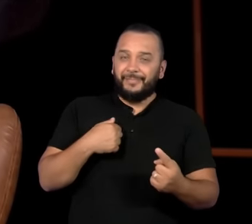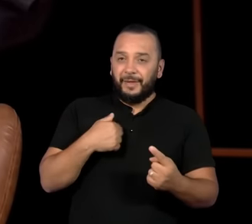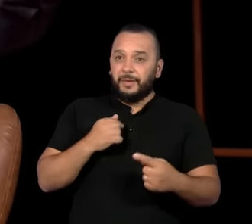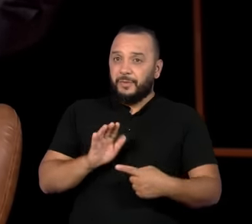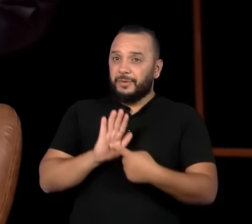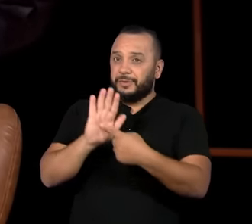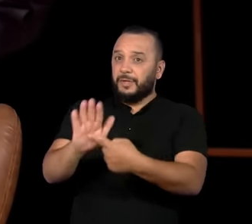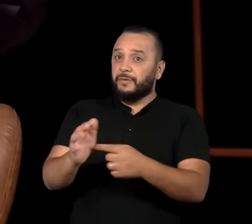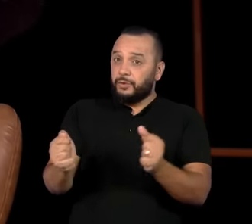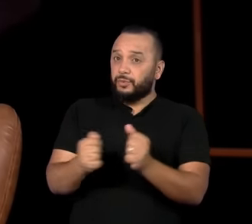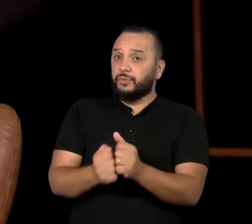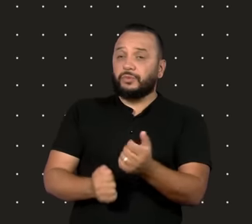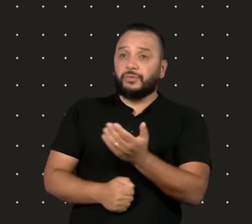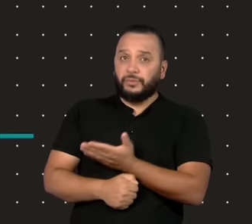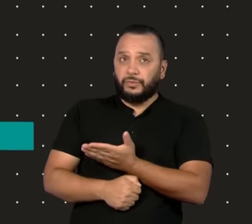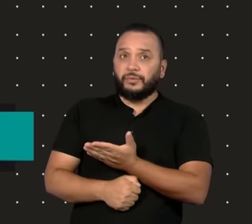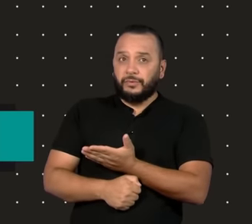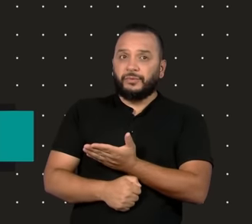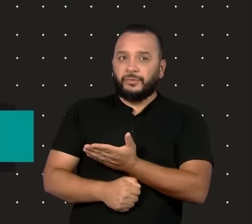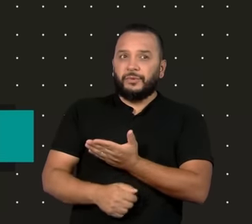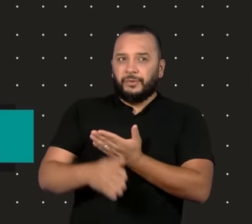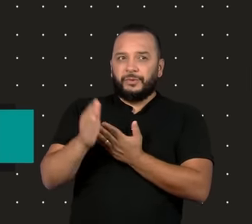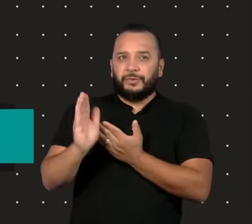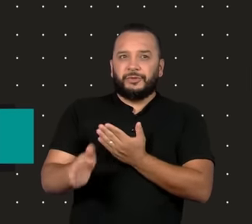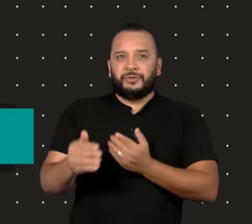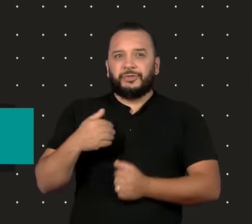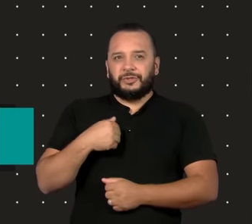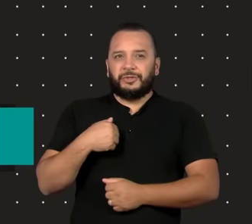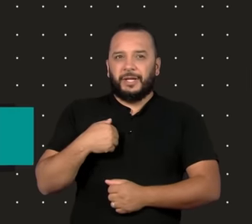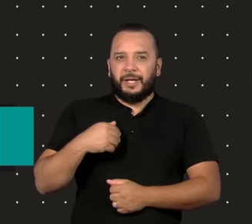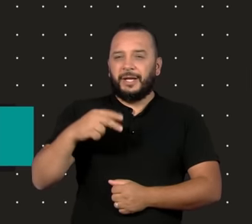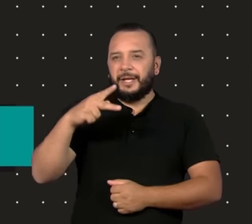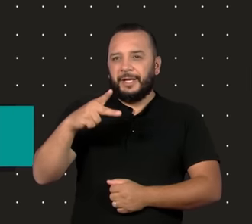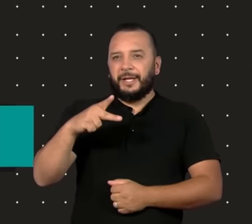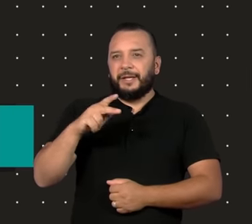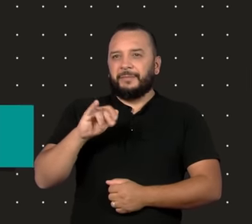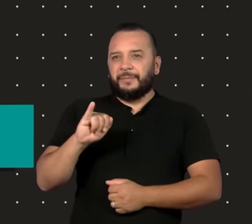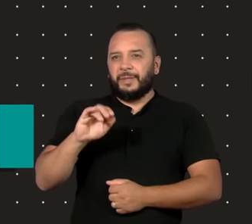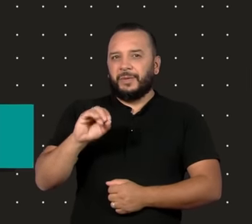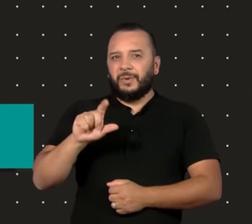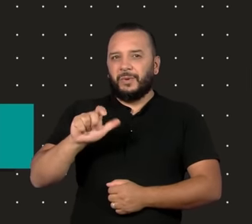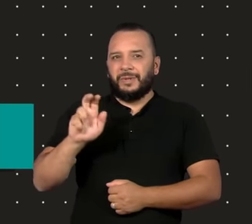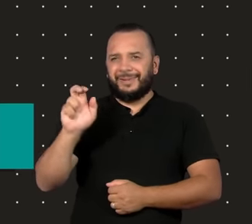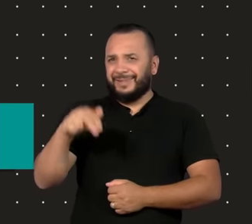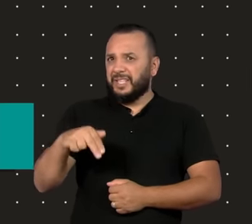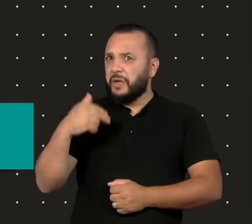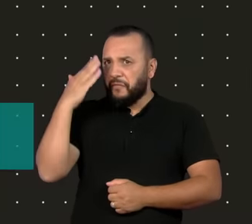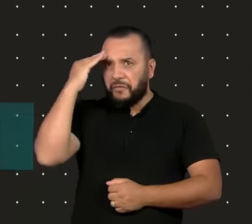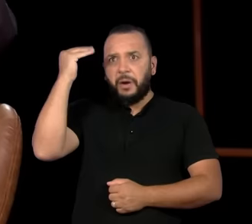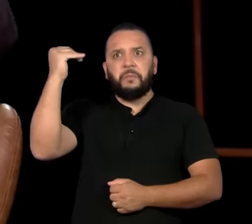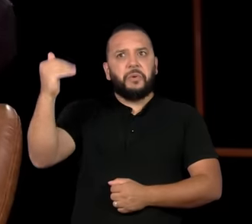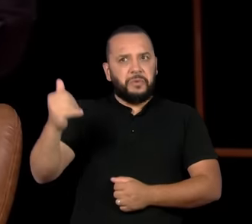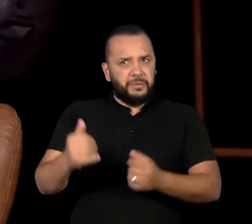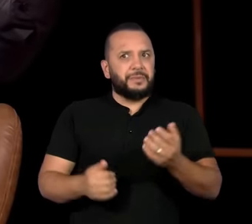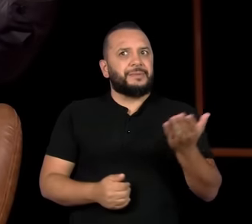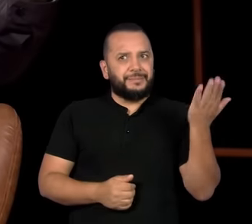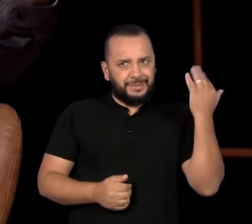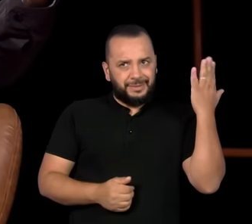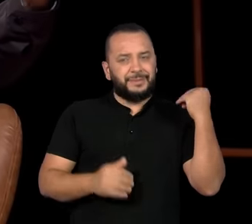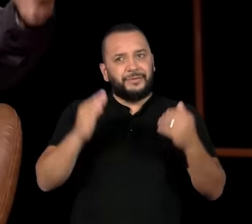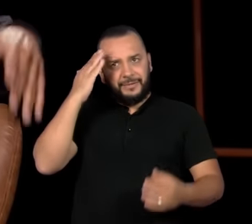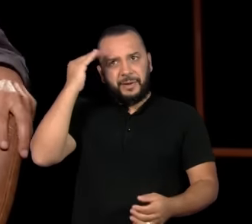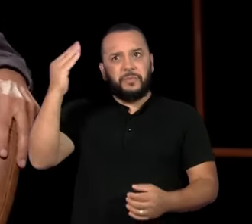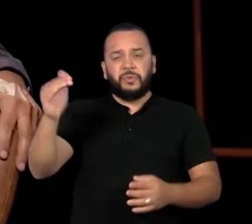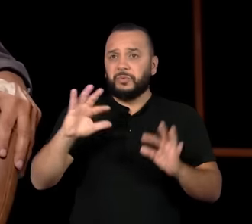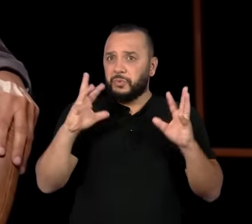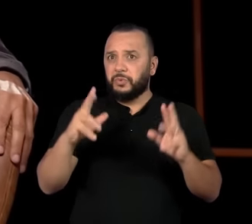com o próprio Piolim, que era o senhor Abelardo. Ele era um ícone na época, né? Era alguém assim,